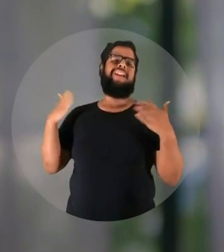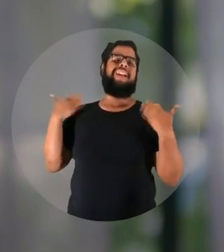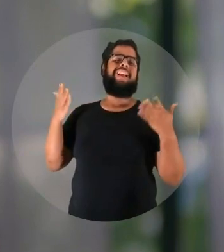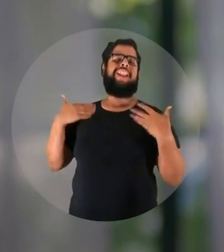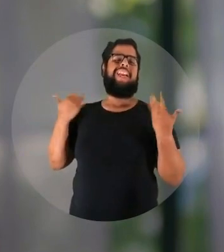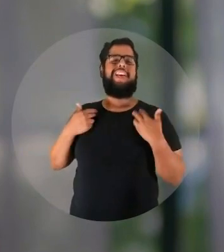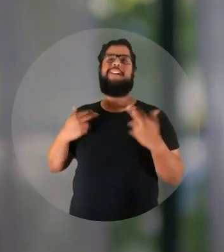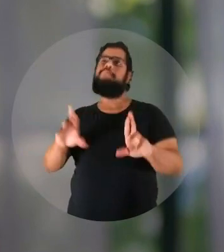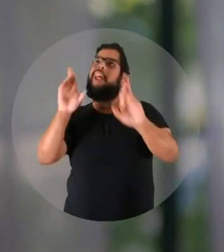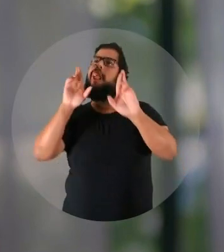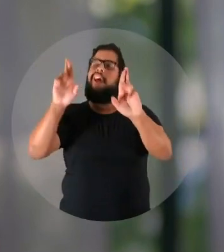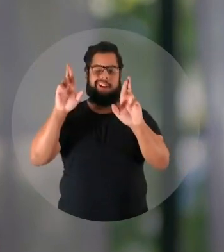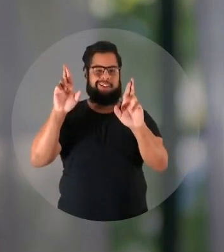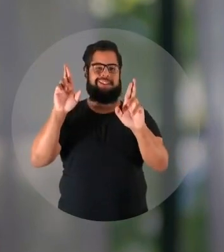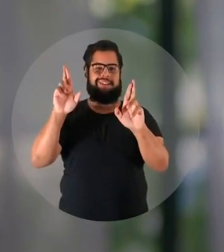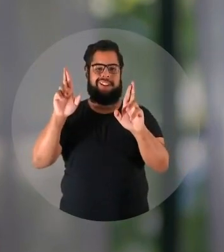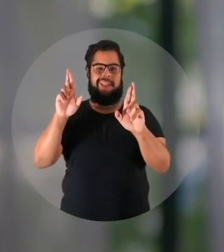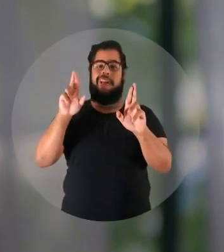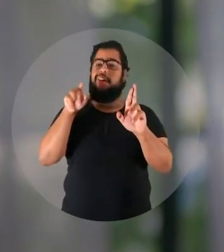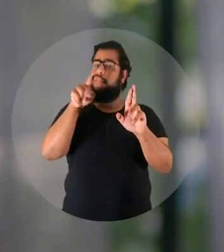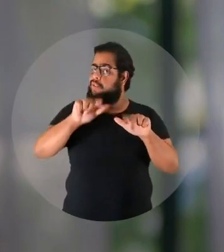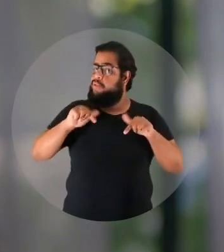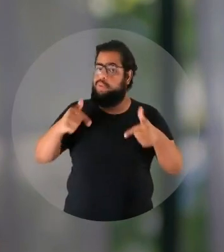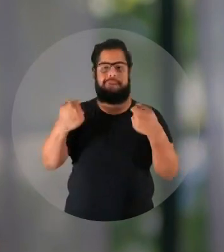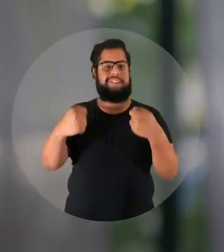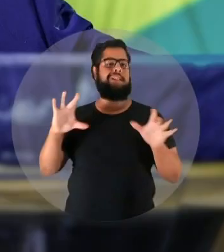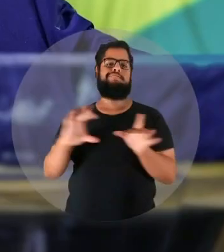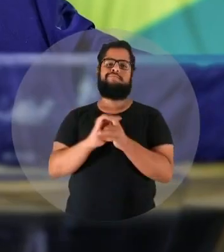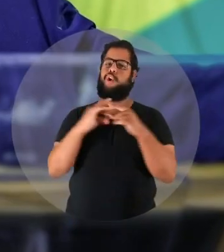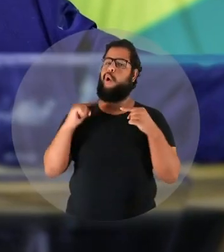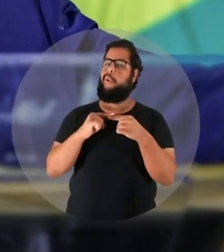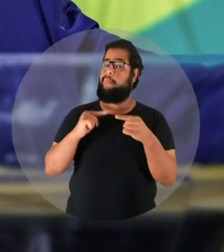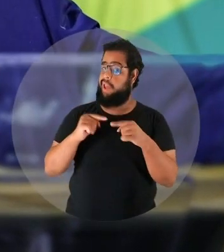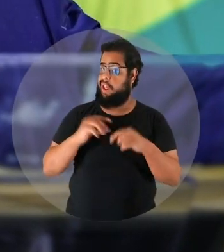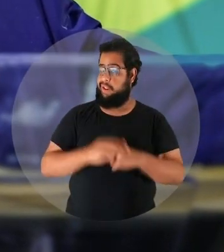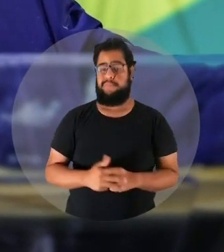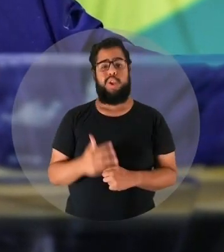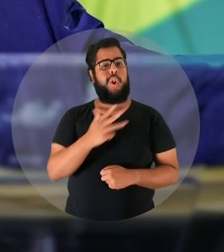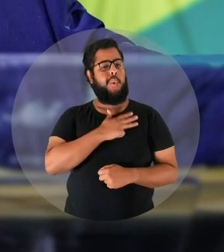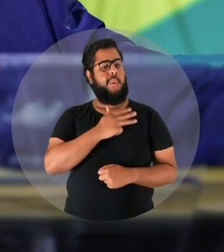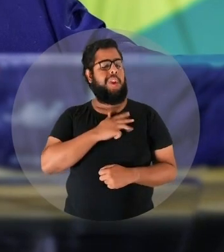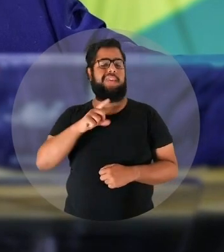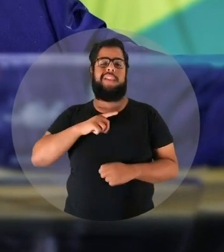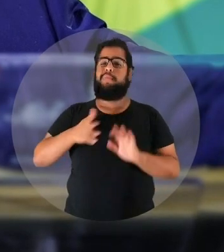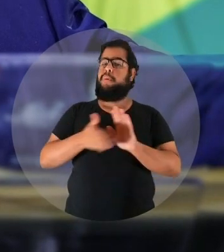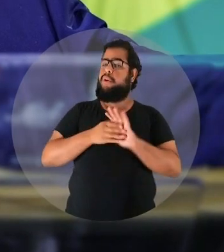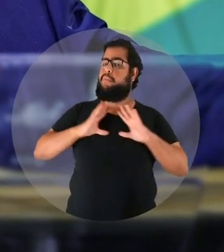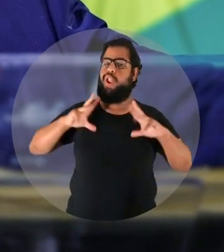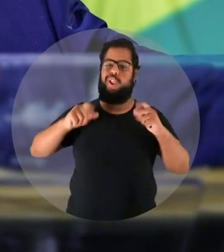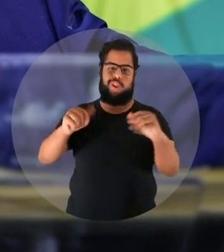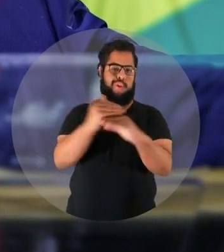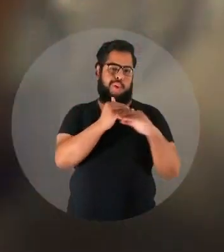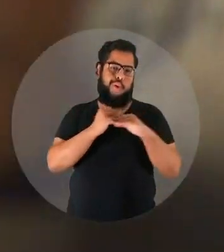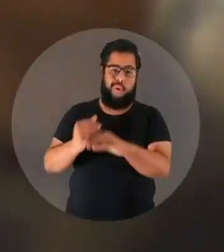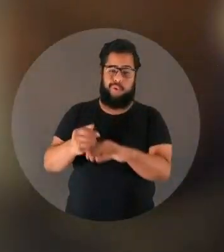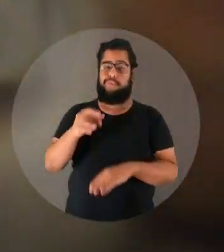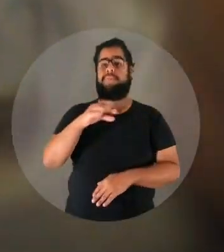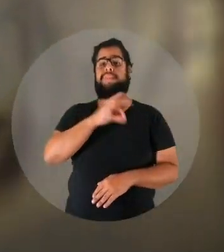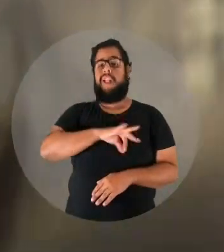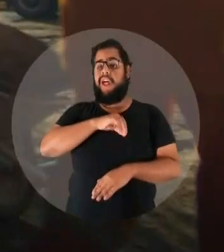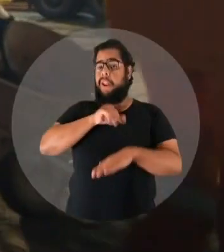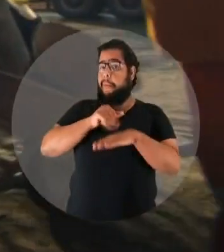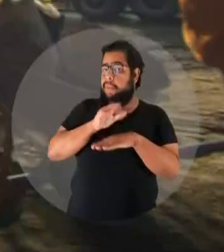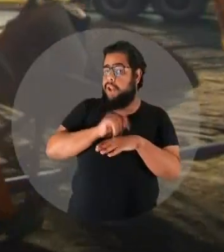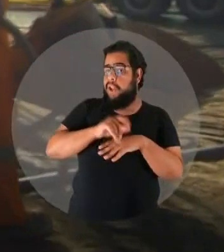alegria, de esperança. E os teus gestos têm que ser para isso. Lula tem propostas para todos os brasileiros. Com o